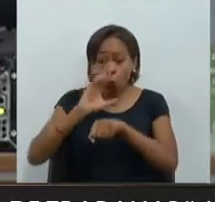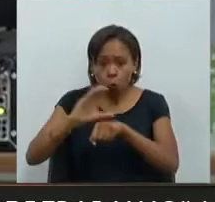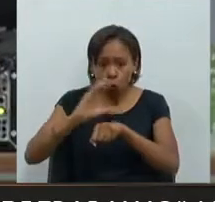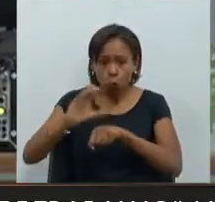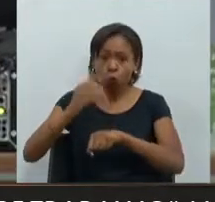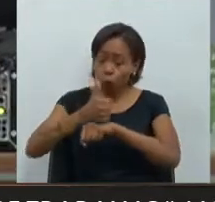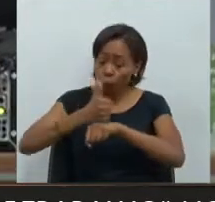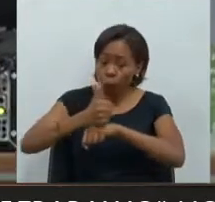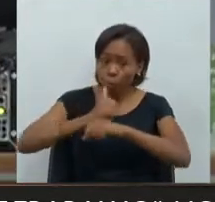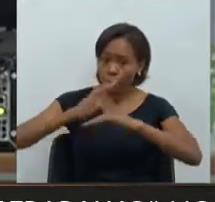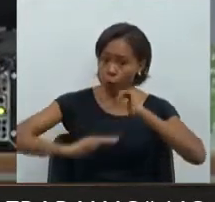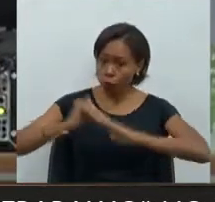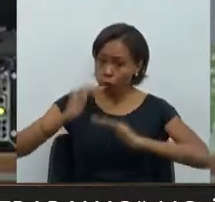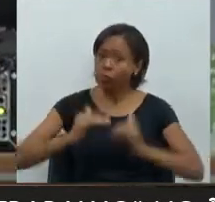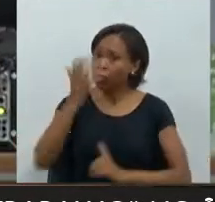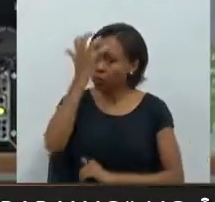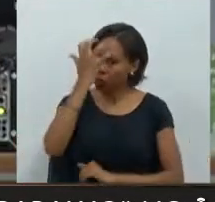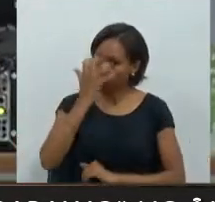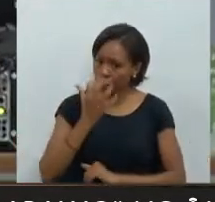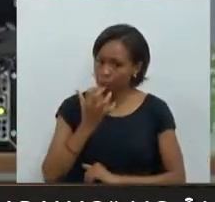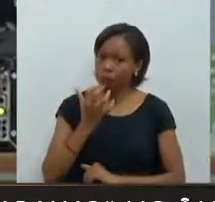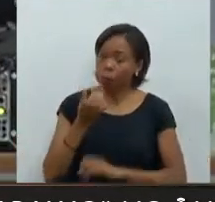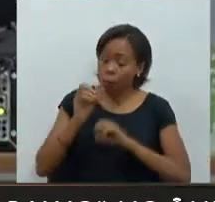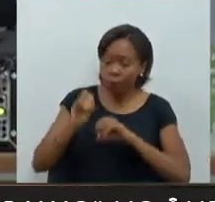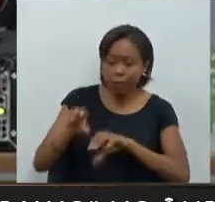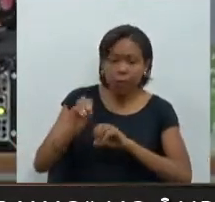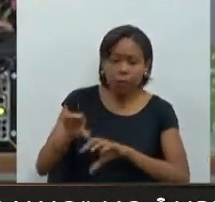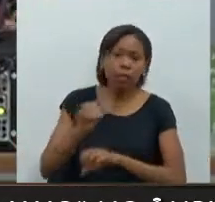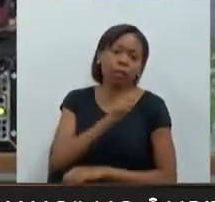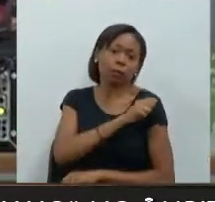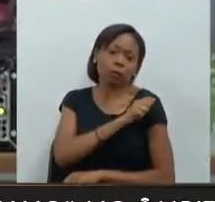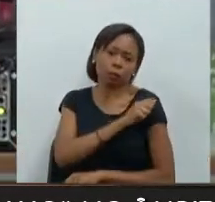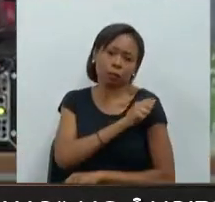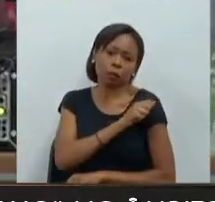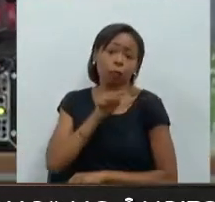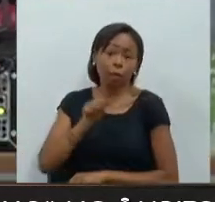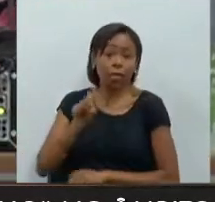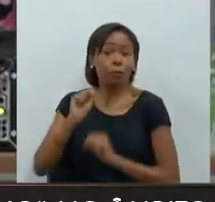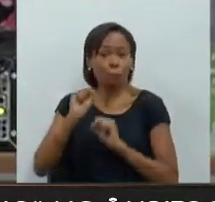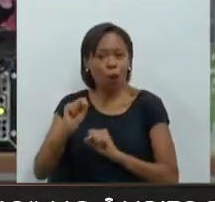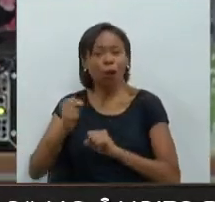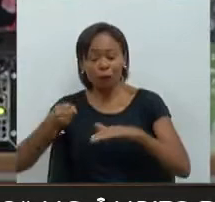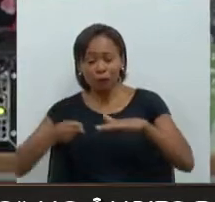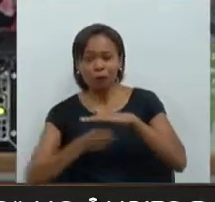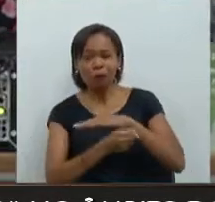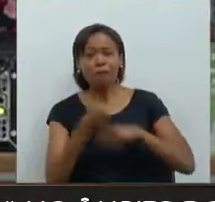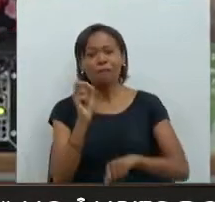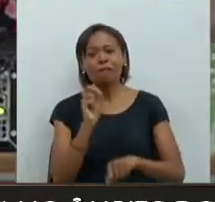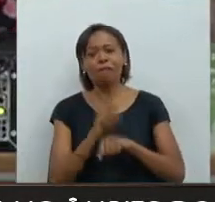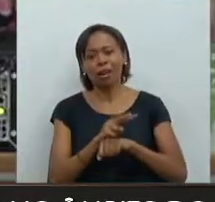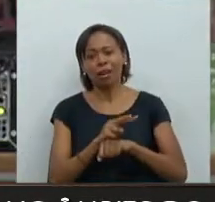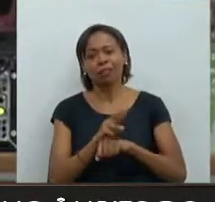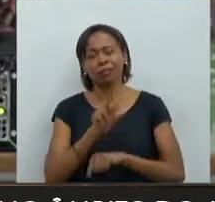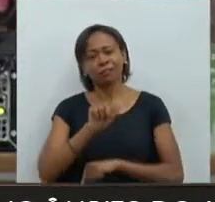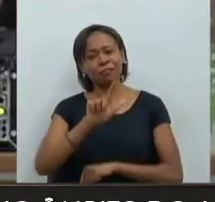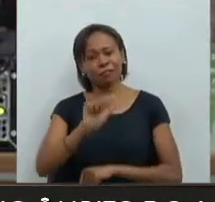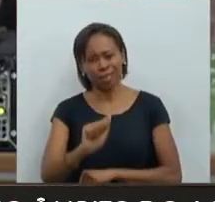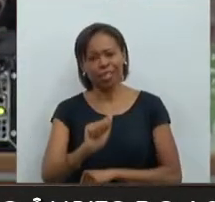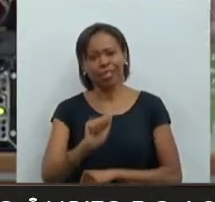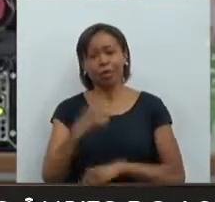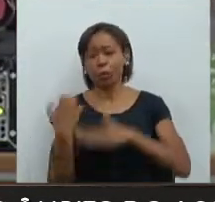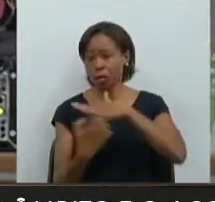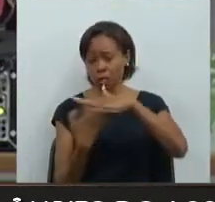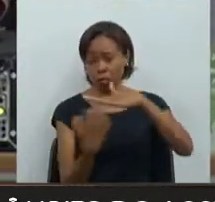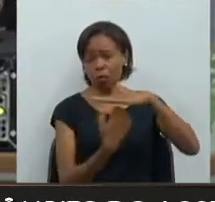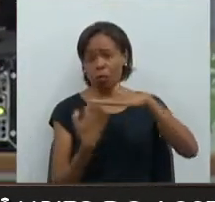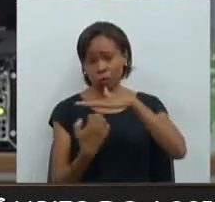sério, que capacitam mesmo para essa vaga que está sendo oferecida por todas as empresas aí